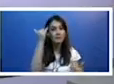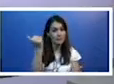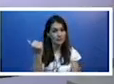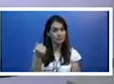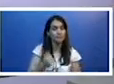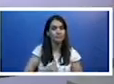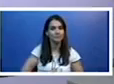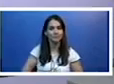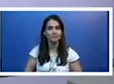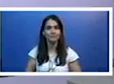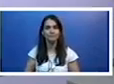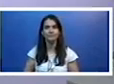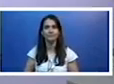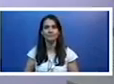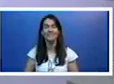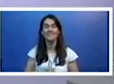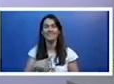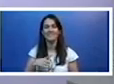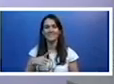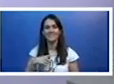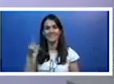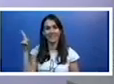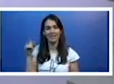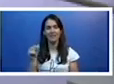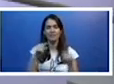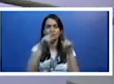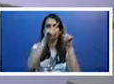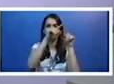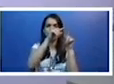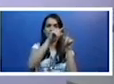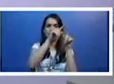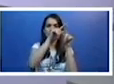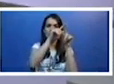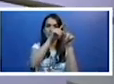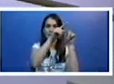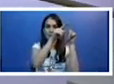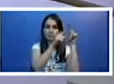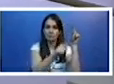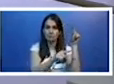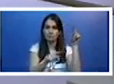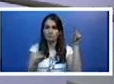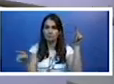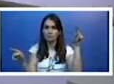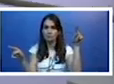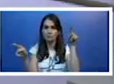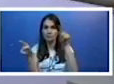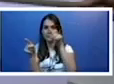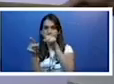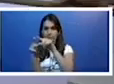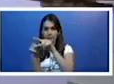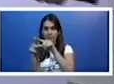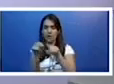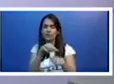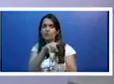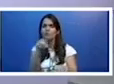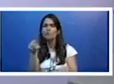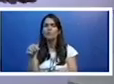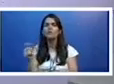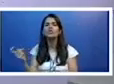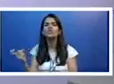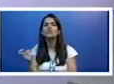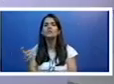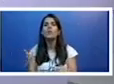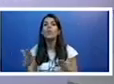Então, temos esse triângulo. Vamos encontrar o valor de x. Nós vamos aqui identificar, vamos mexer com